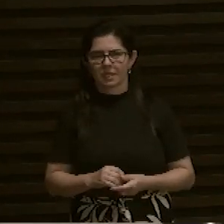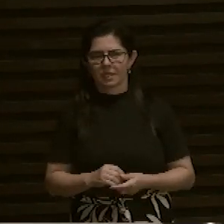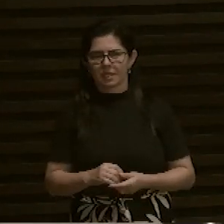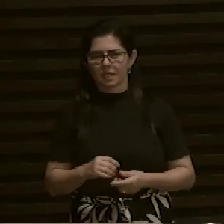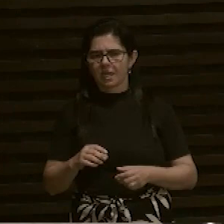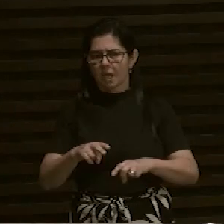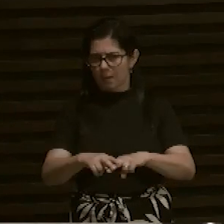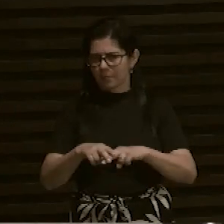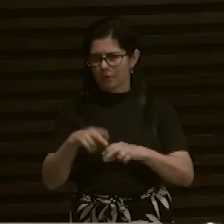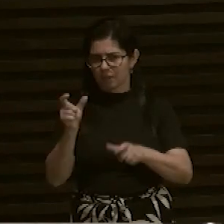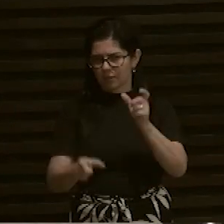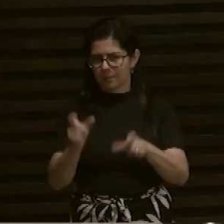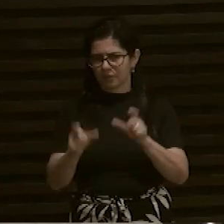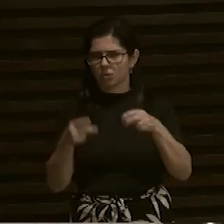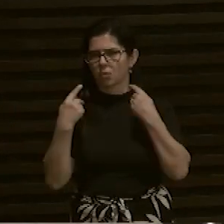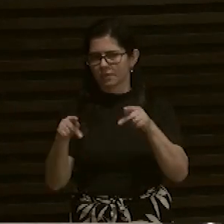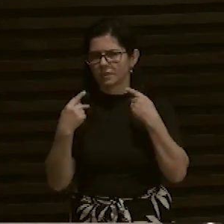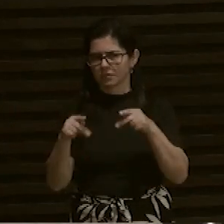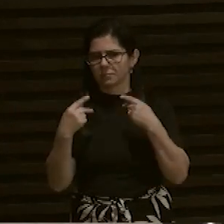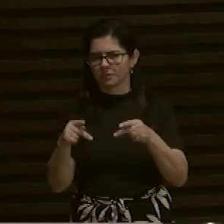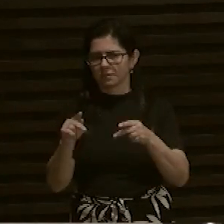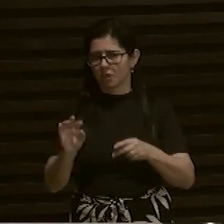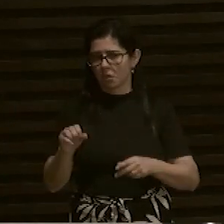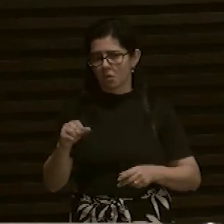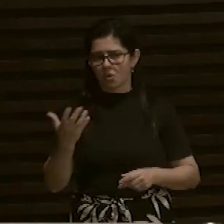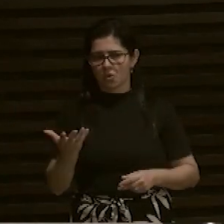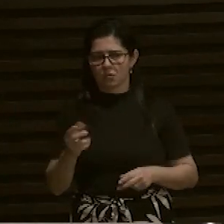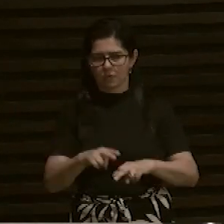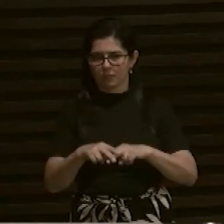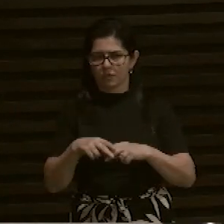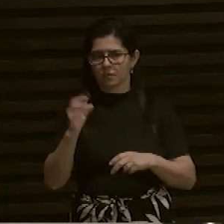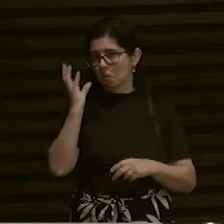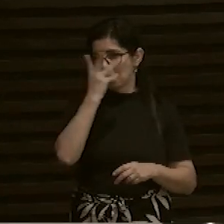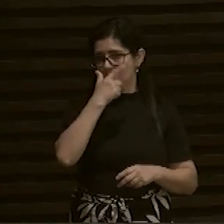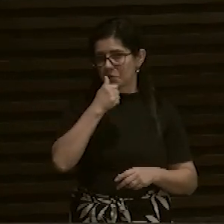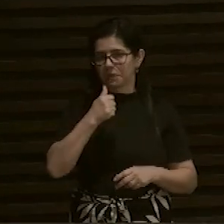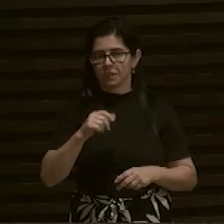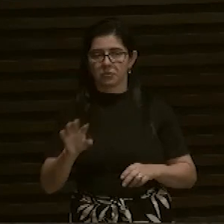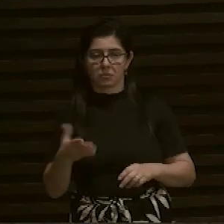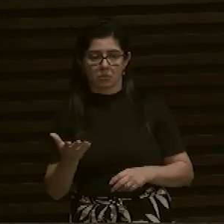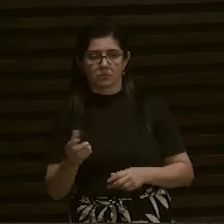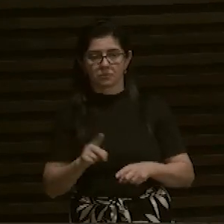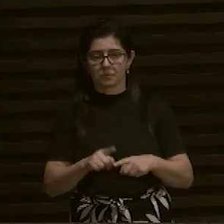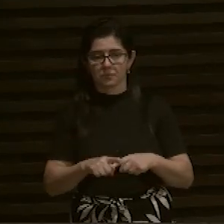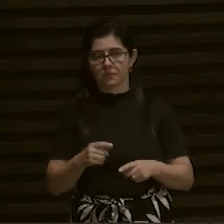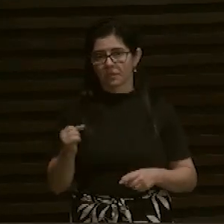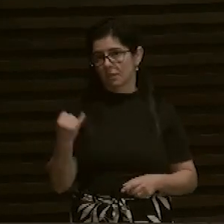por qualidades de eloquência, sejam por qualidades de status, poder, ou até financeiras. Né?